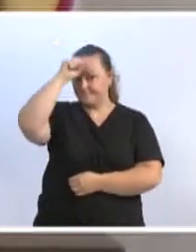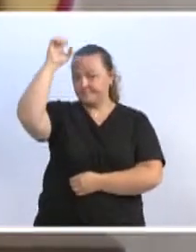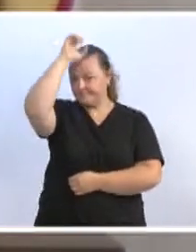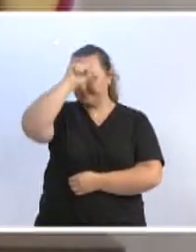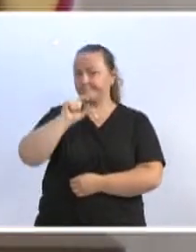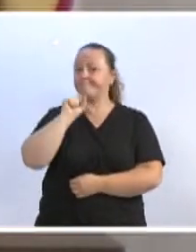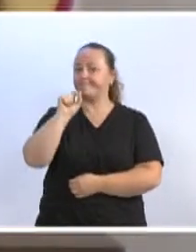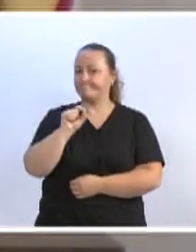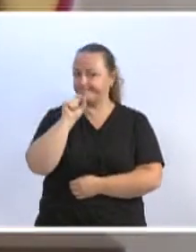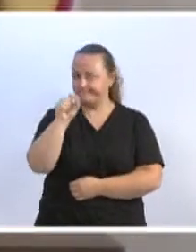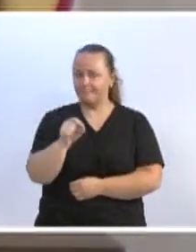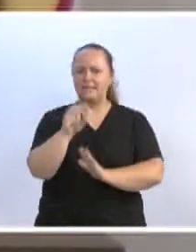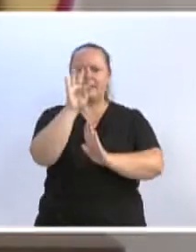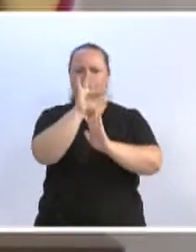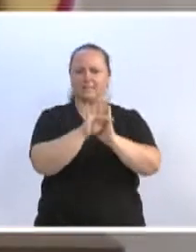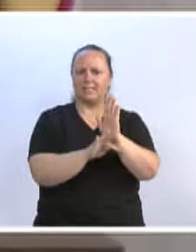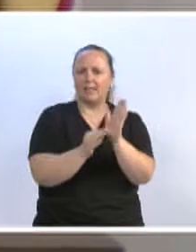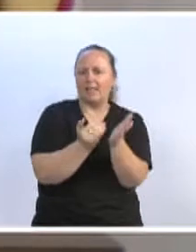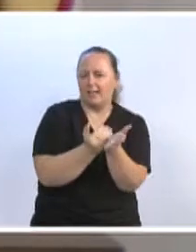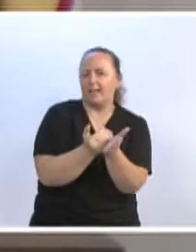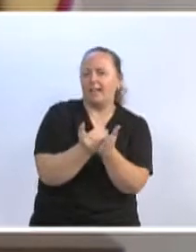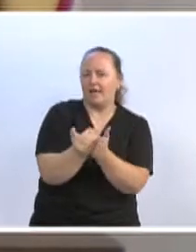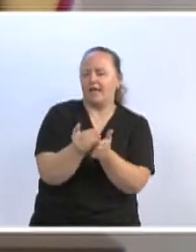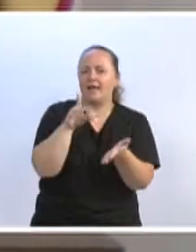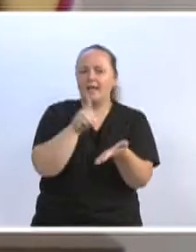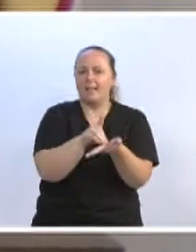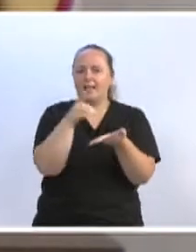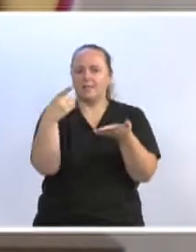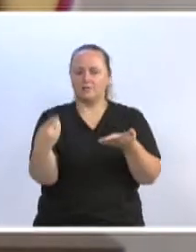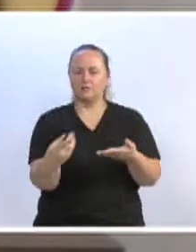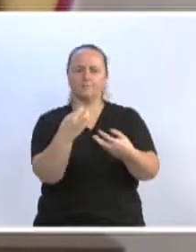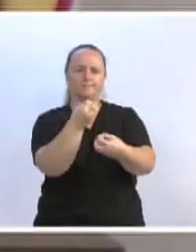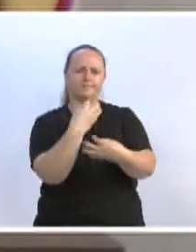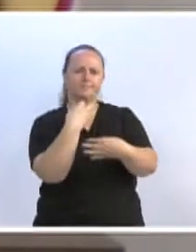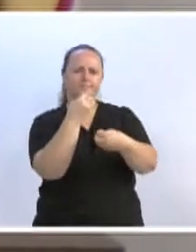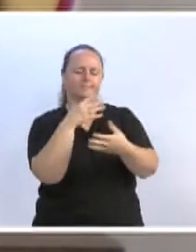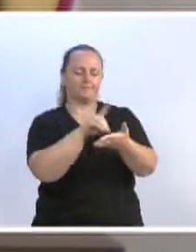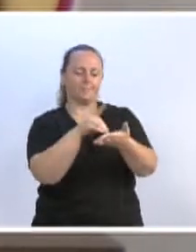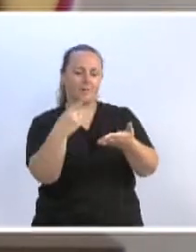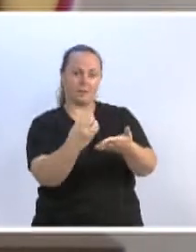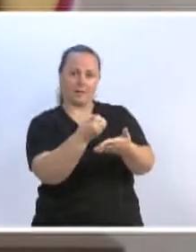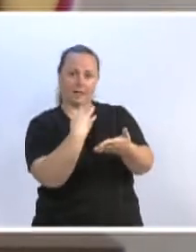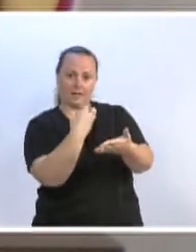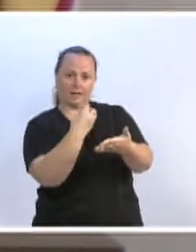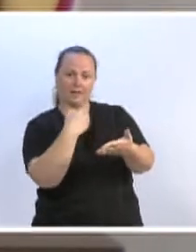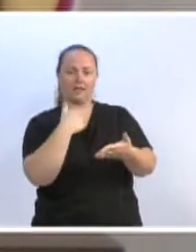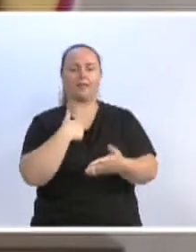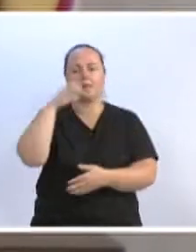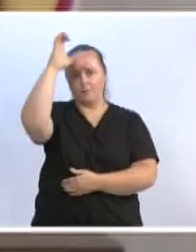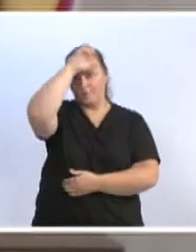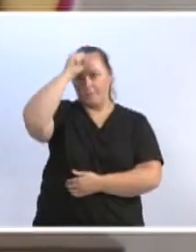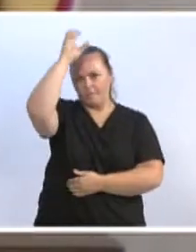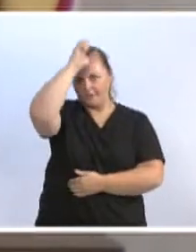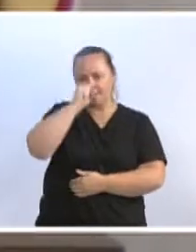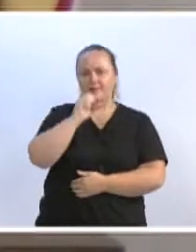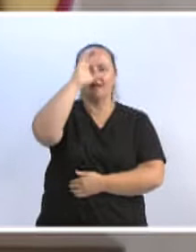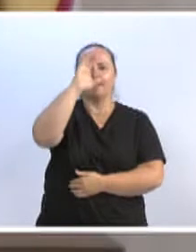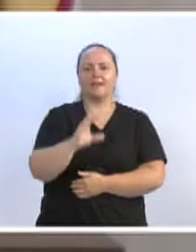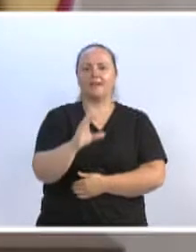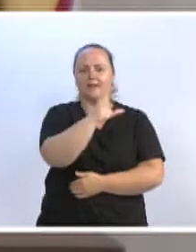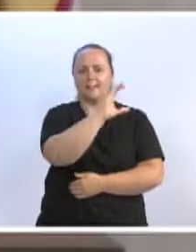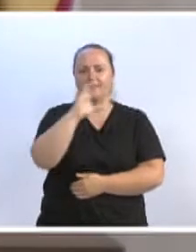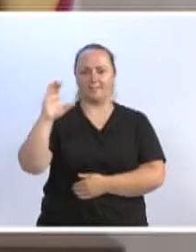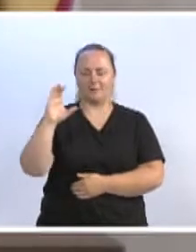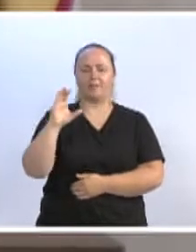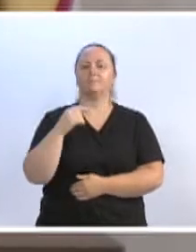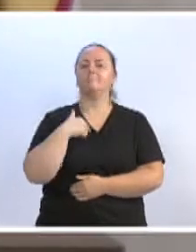primeiros textos da Bíblia Sagrada, os primeiros ensinamentos da Bíblia Sagrada na catequese, quando aprendi sobre os